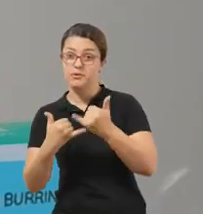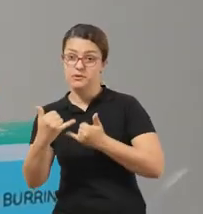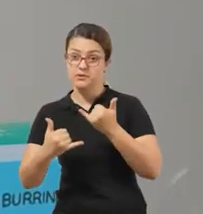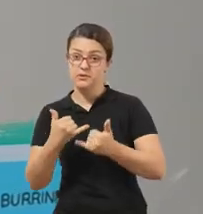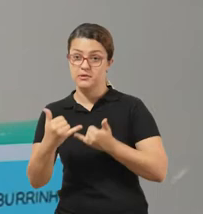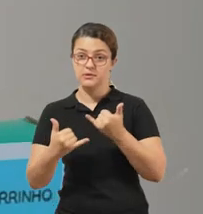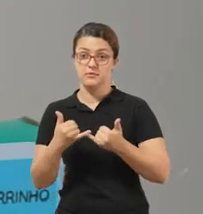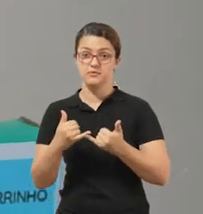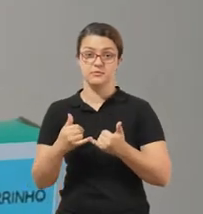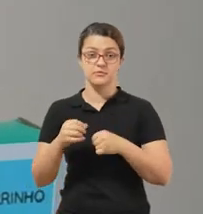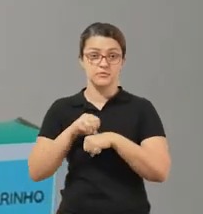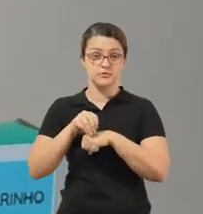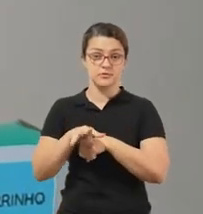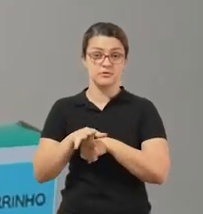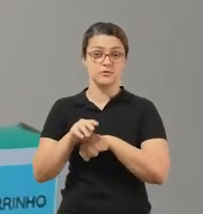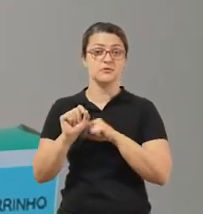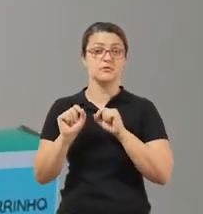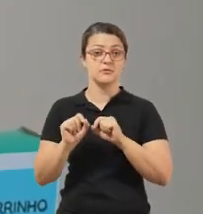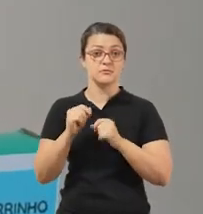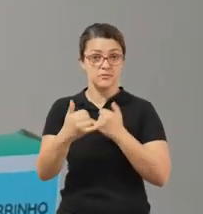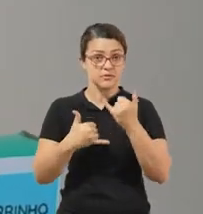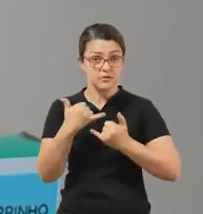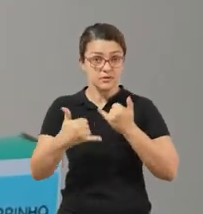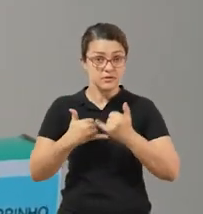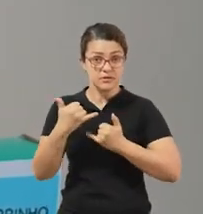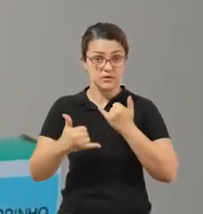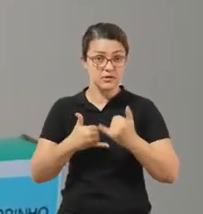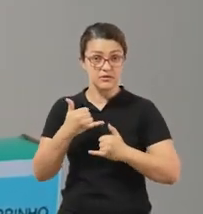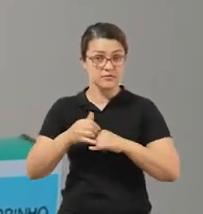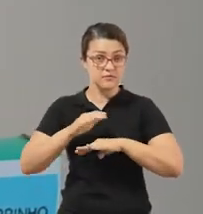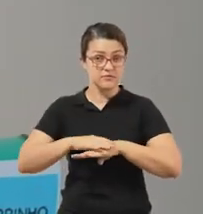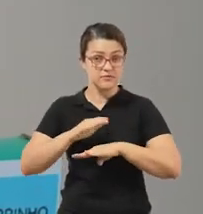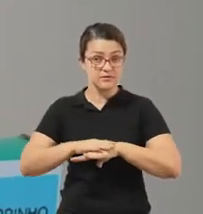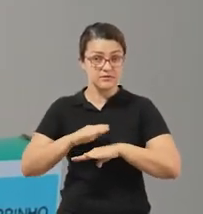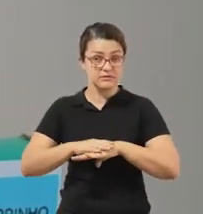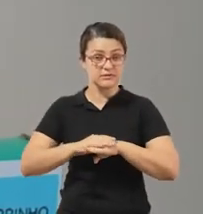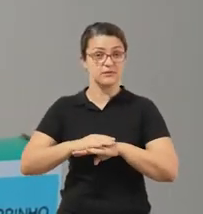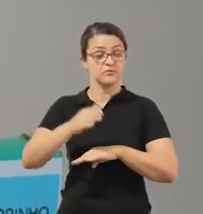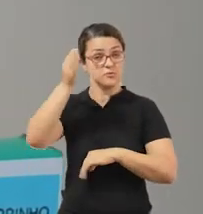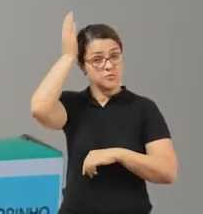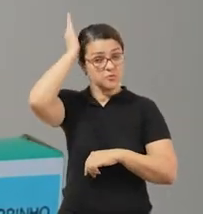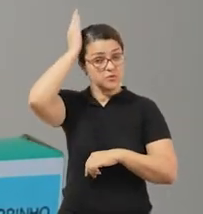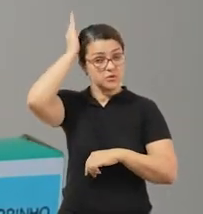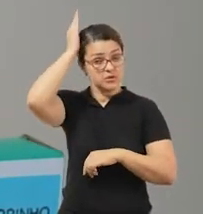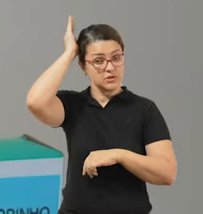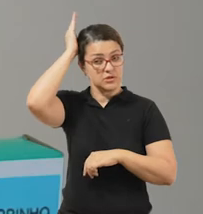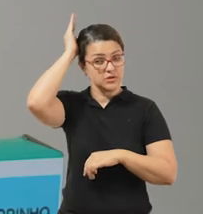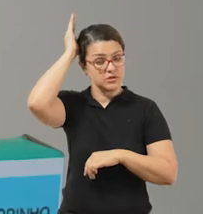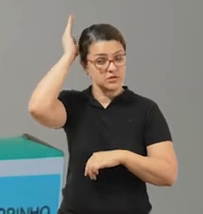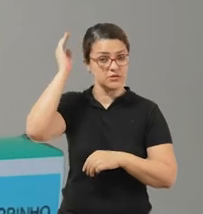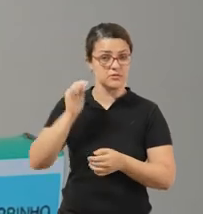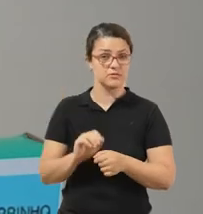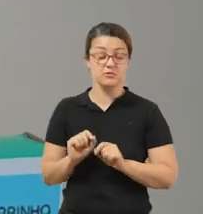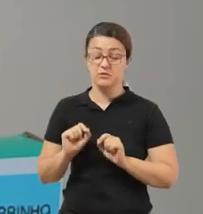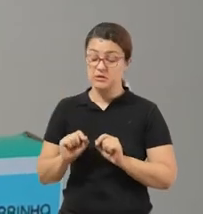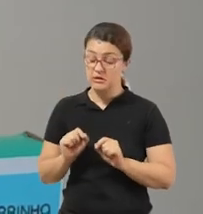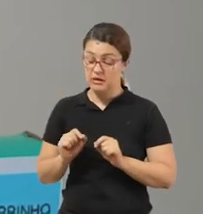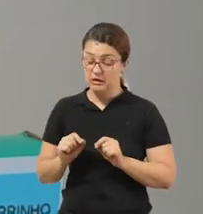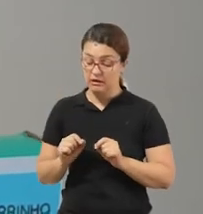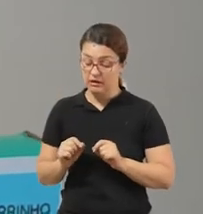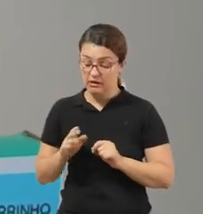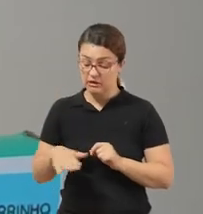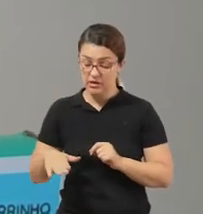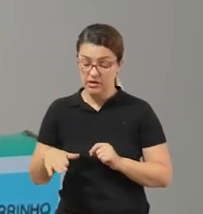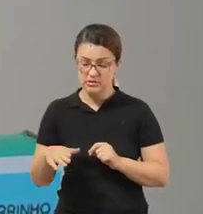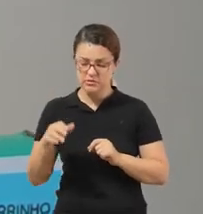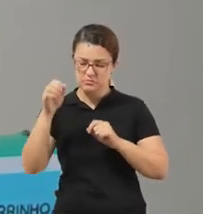como sugestão, a gente fazer um brinquedo da história, que é o burrinho. Porque aí a criança, ela vai se apropriar